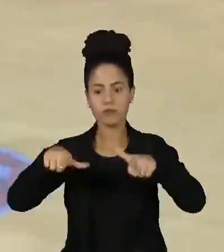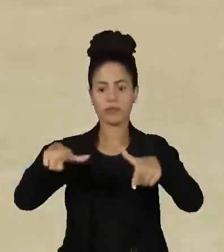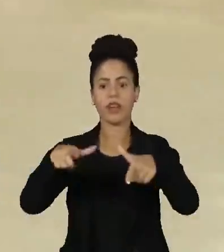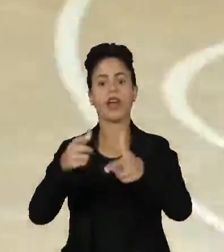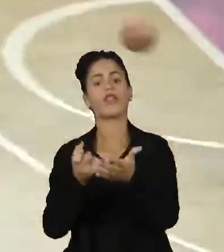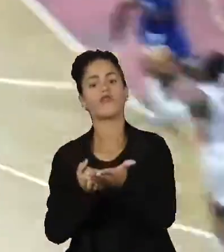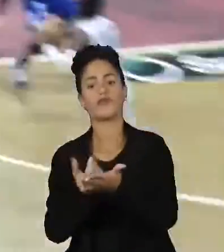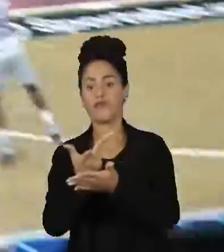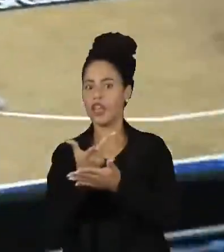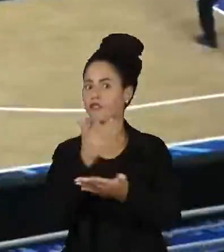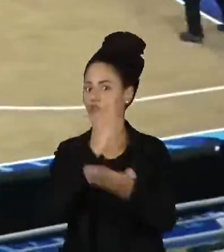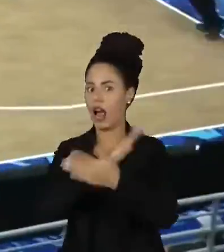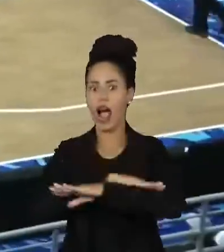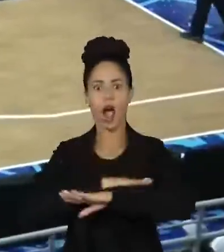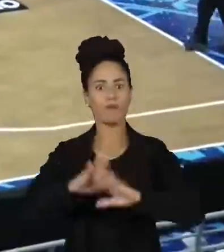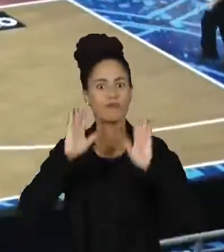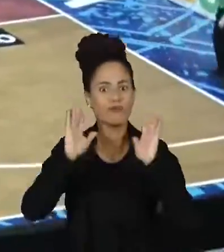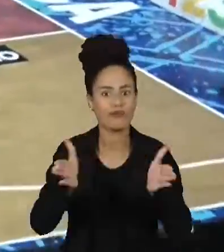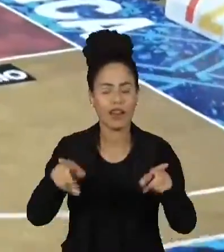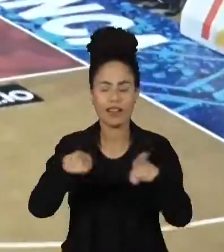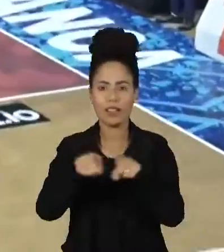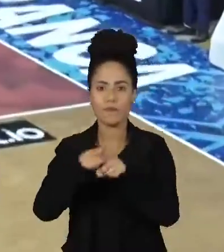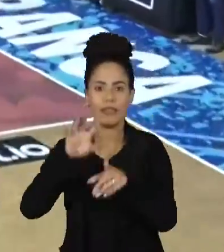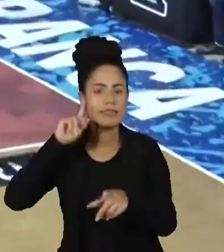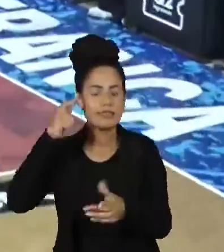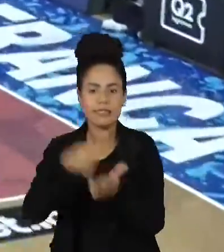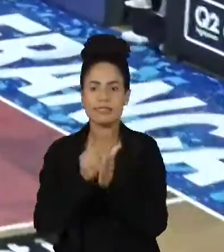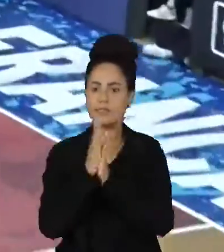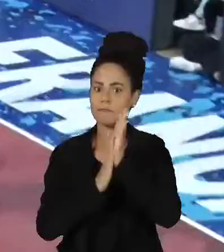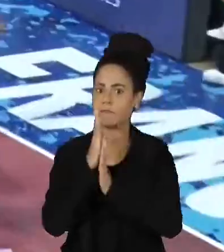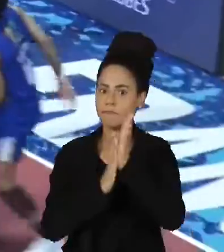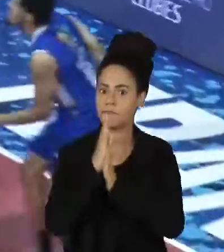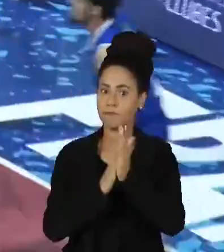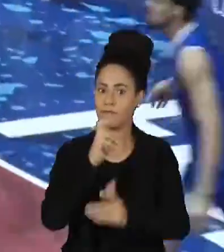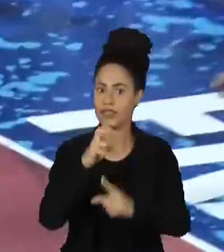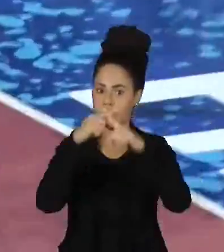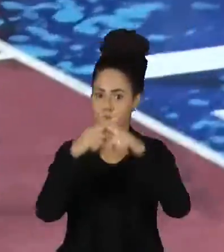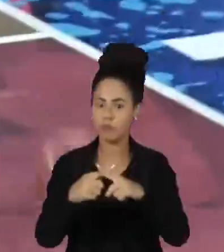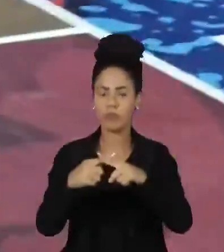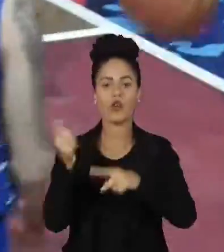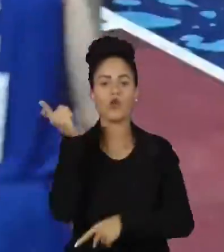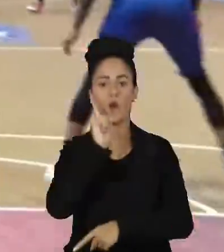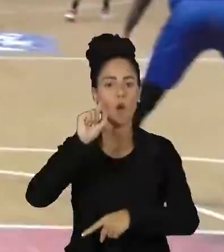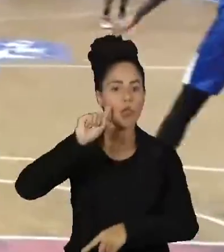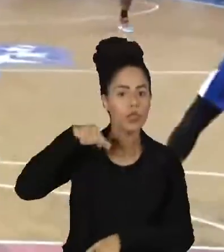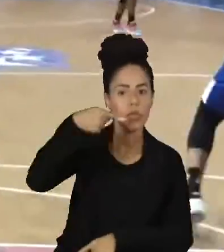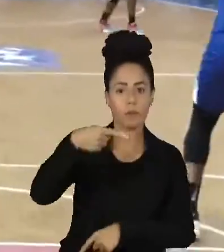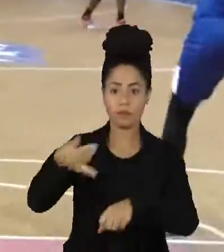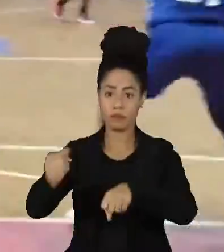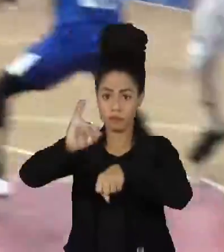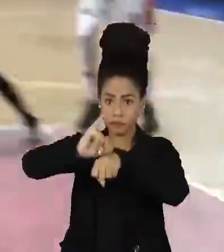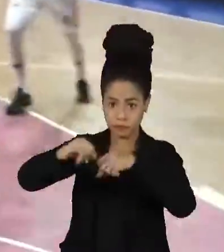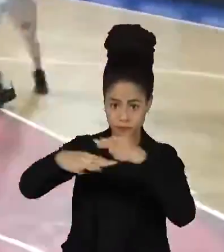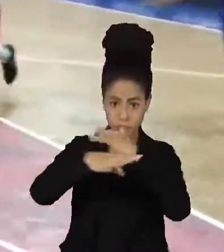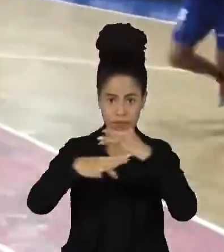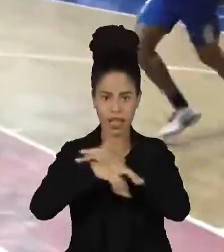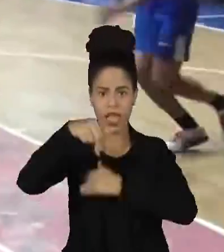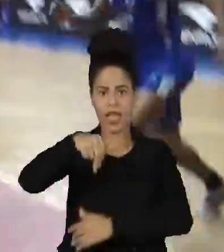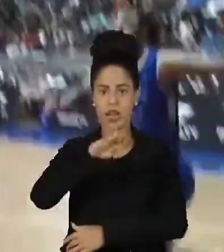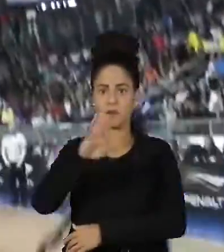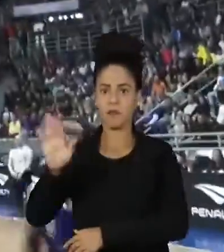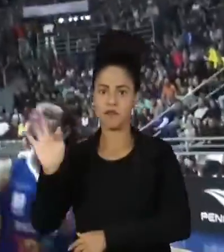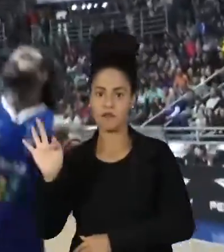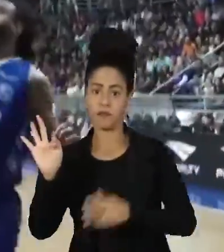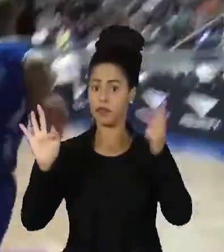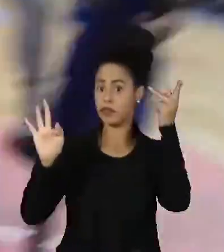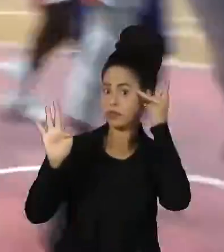estão esgotados. A decisão será em melhor de 5 jogos. Os 2 seguintes serão na capital. A decisão do NBB entre Franca e